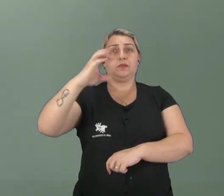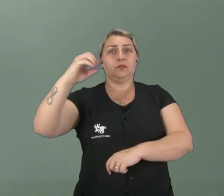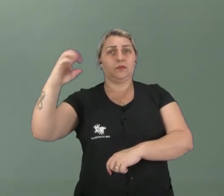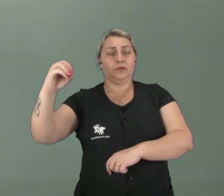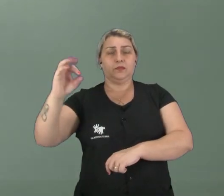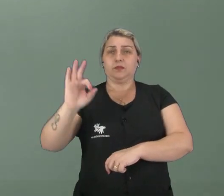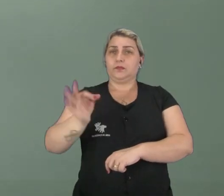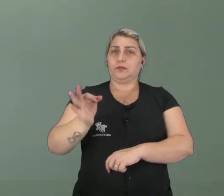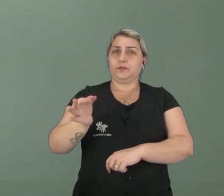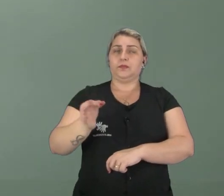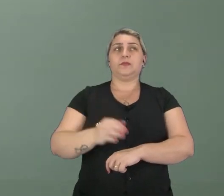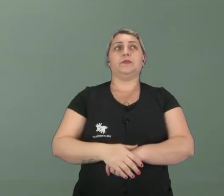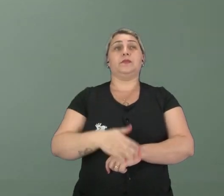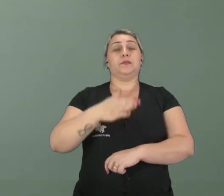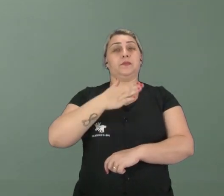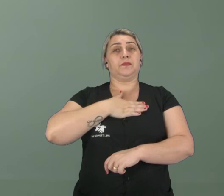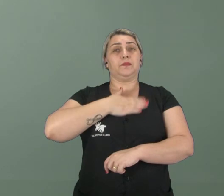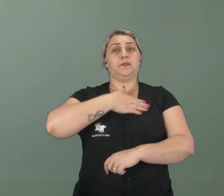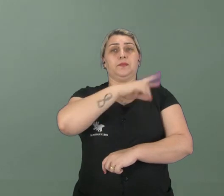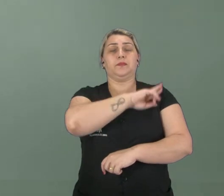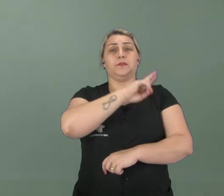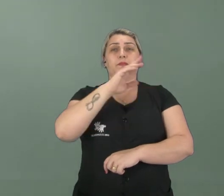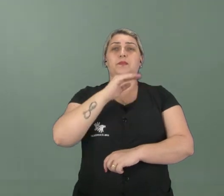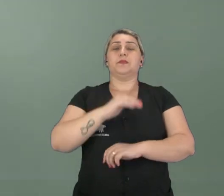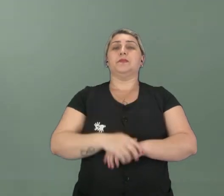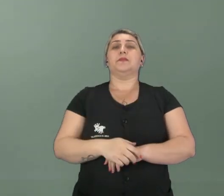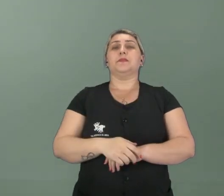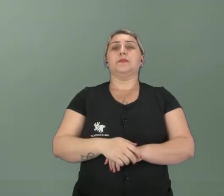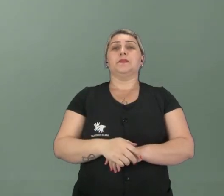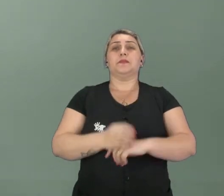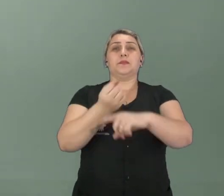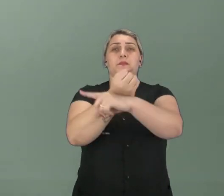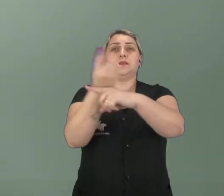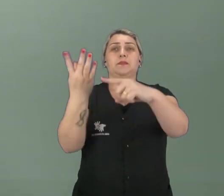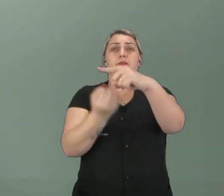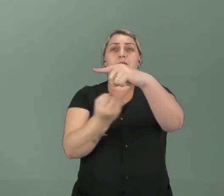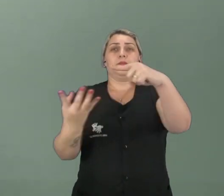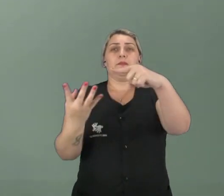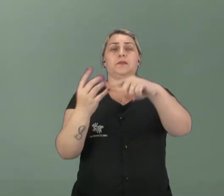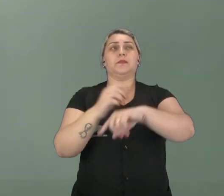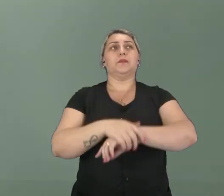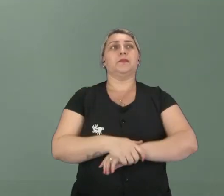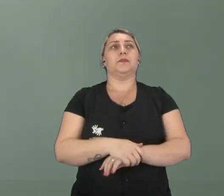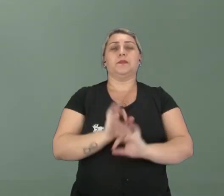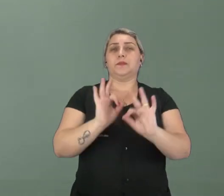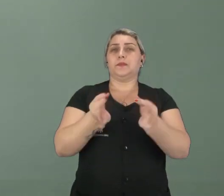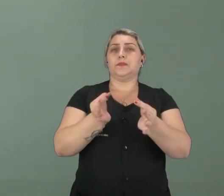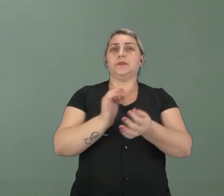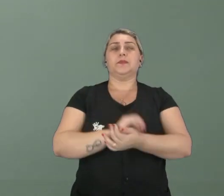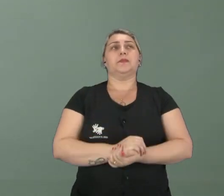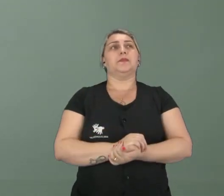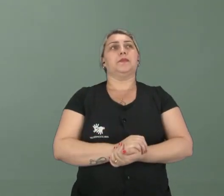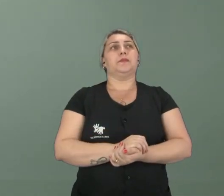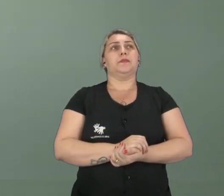100. Certinho seria a minha representação em forma, né, de fração, certo?